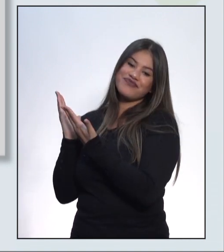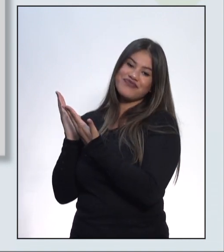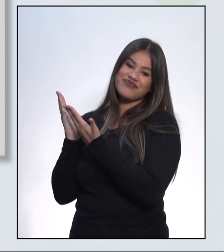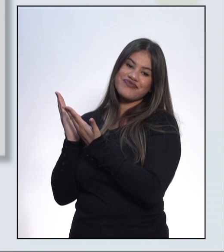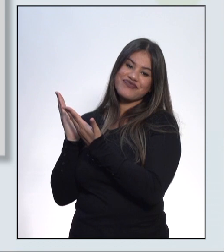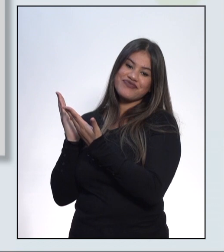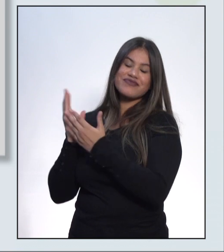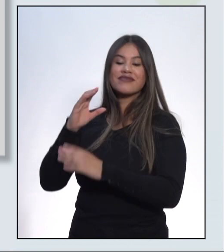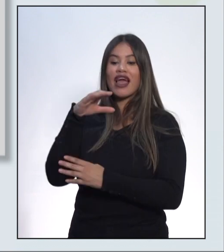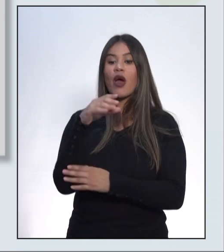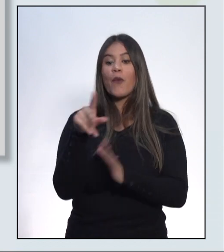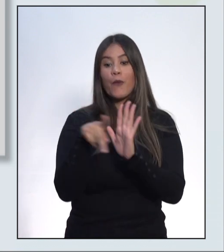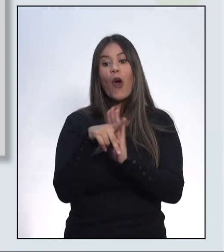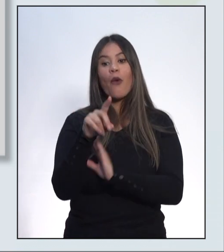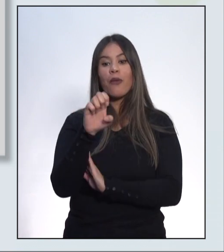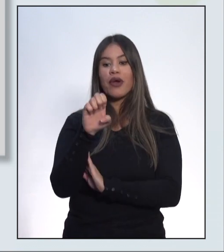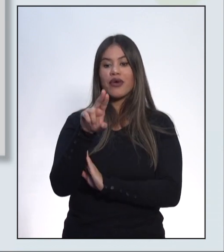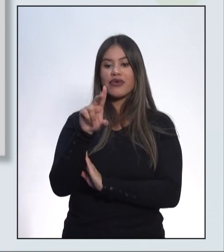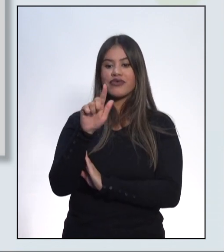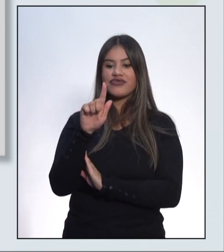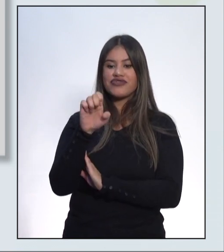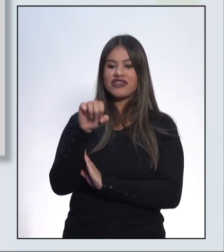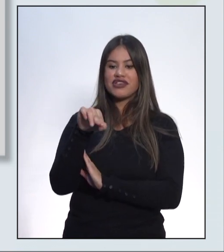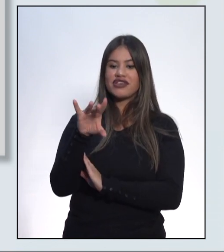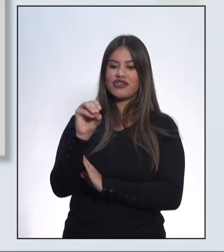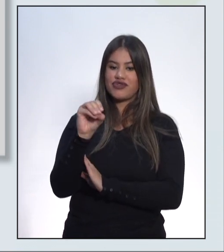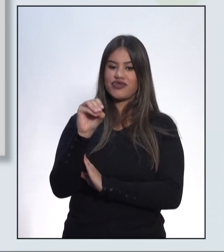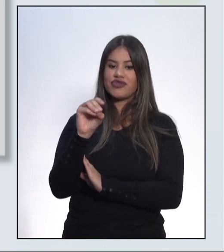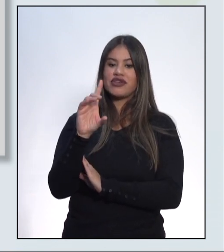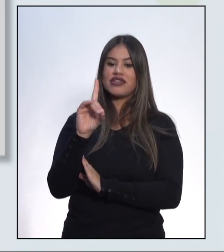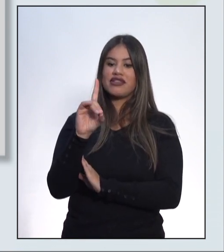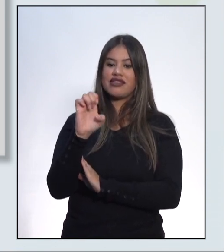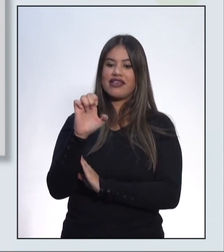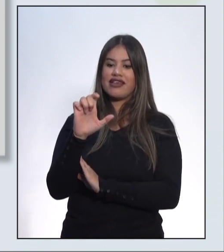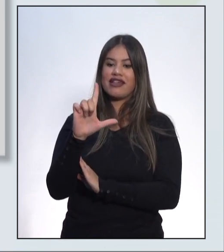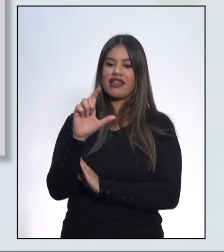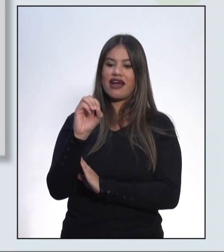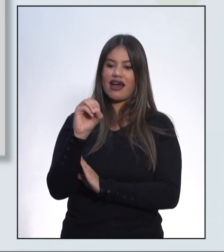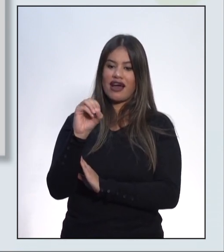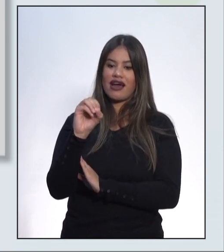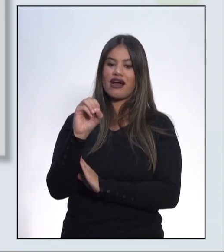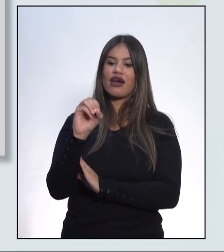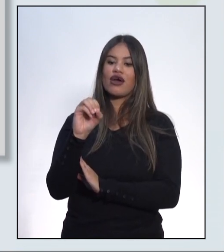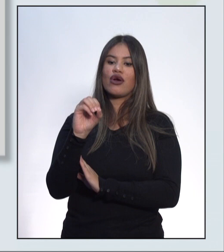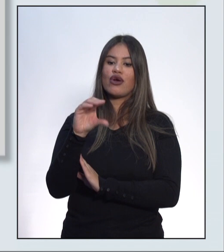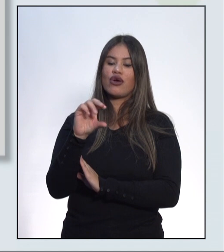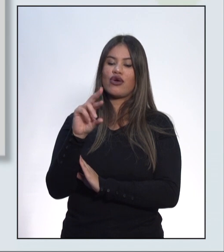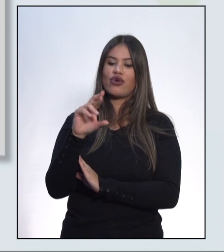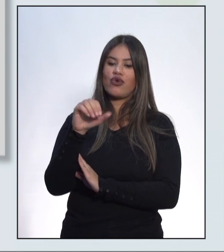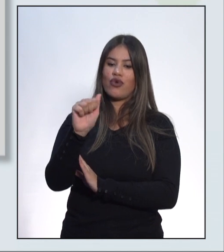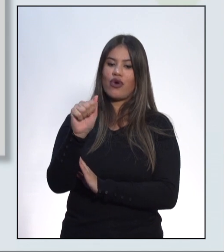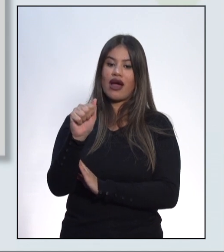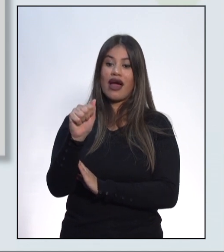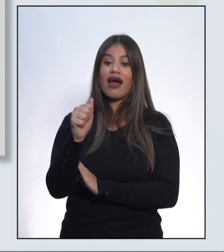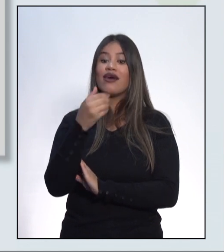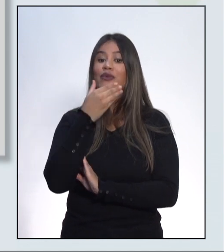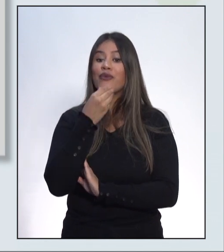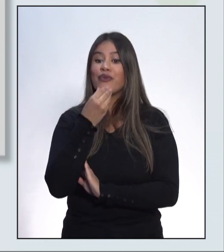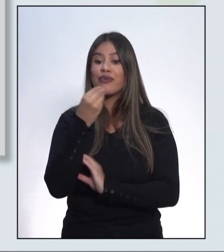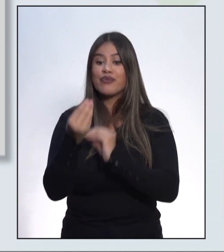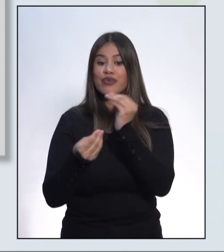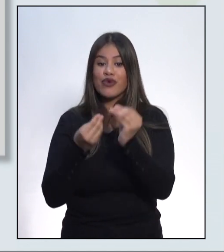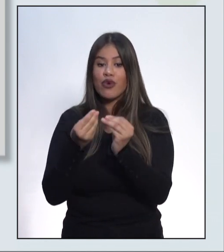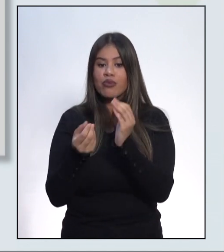de 1914, de uma viagem que ele fez ao Marrocos. E repara que ele vai desenhando e anotando